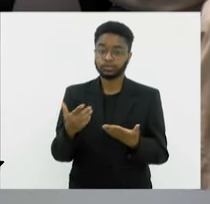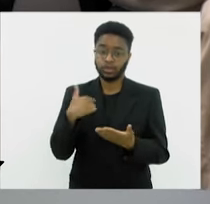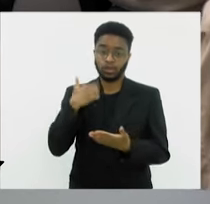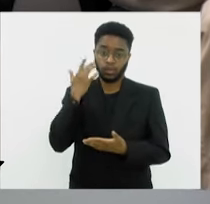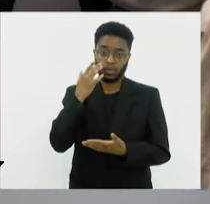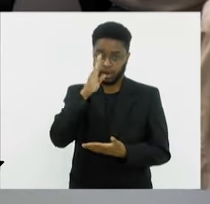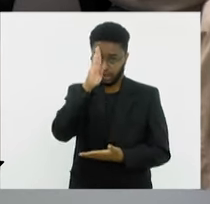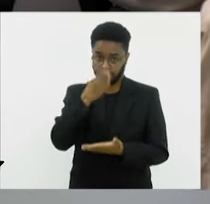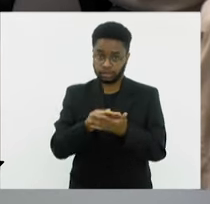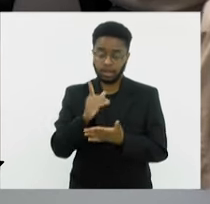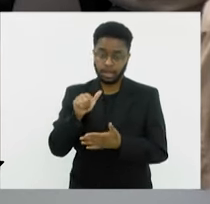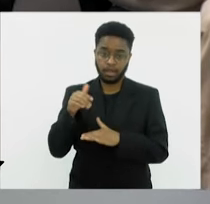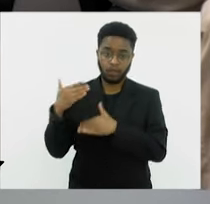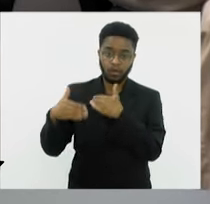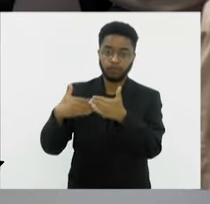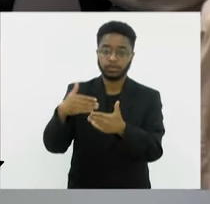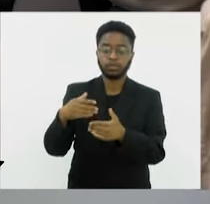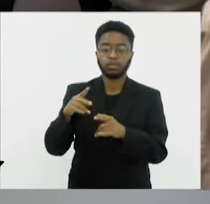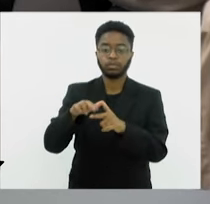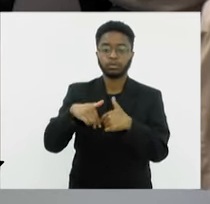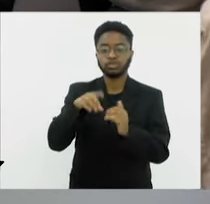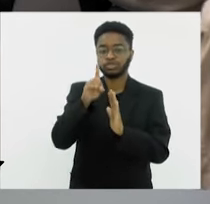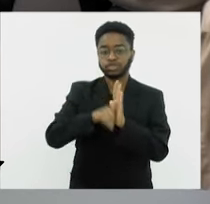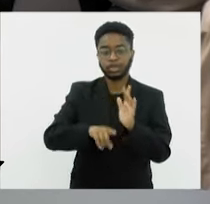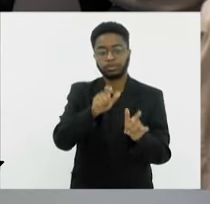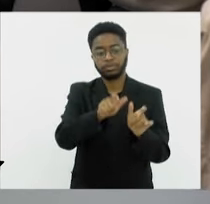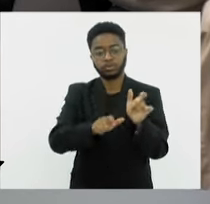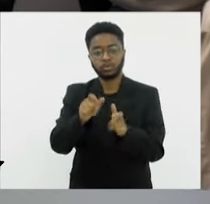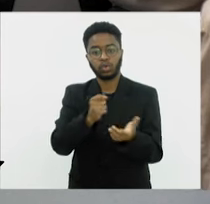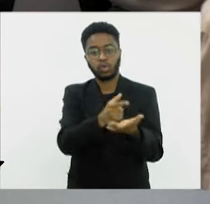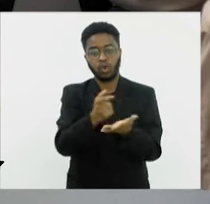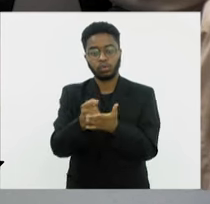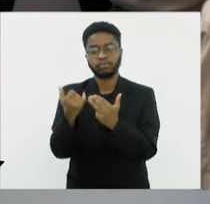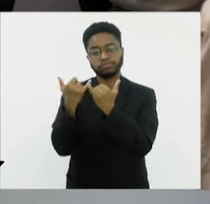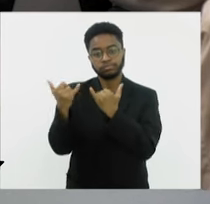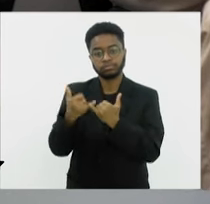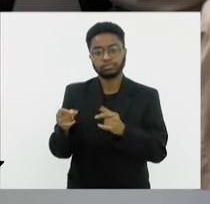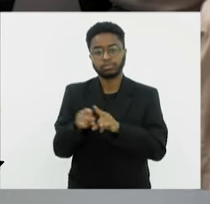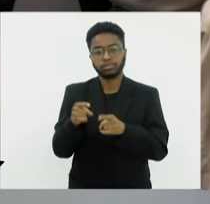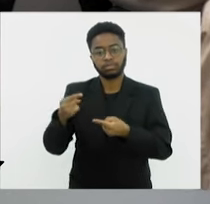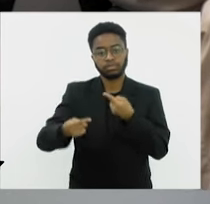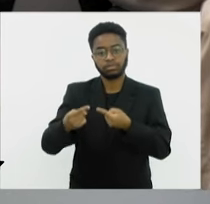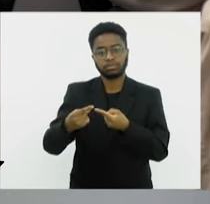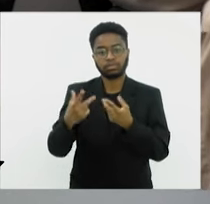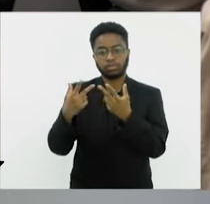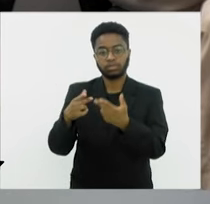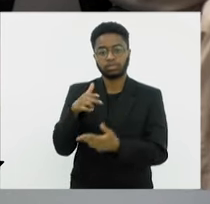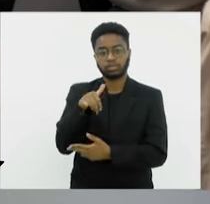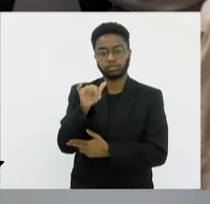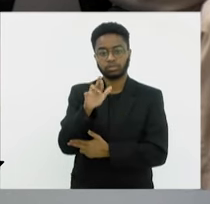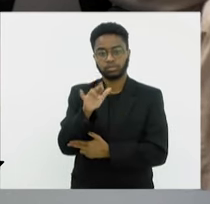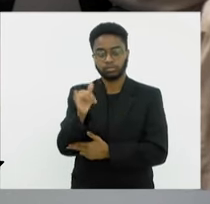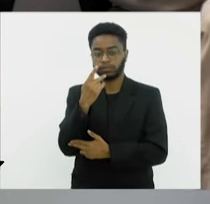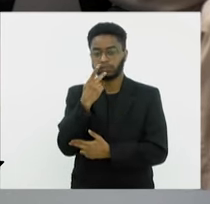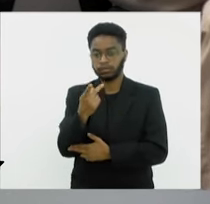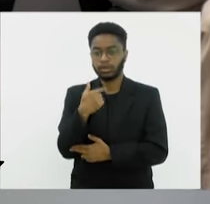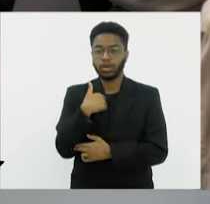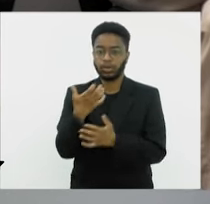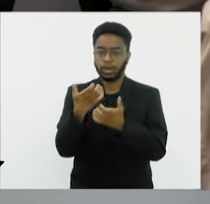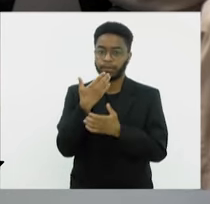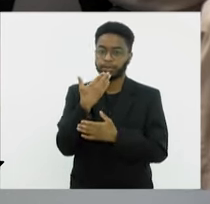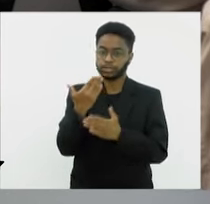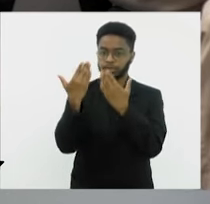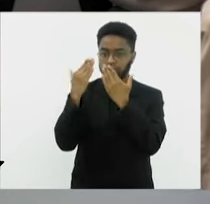por exemplo, do ponto de vista do direito do consumidor, que guarda uma similaridade com esse debate que o deputado Yuri tratou. Então, Vossa Excelência permitisse, eu gostaria de pedir